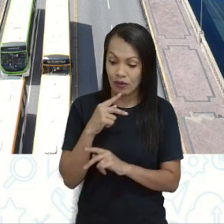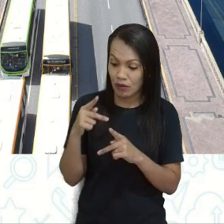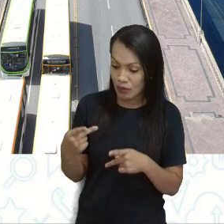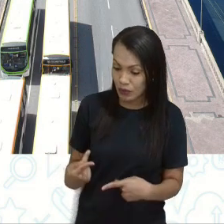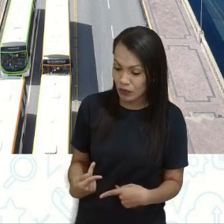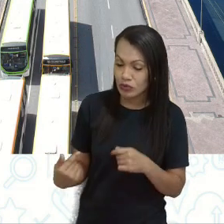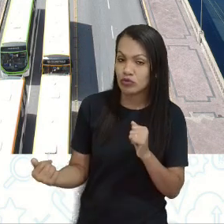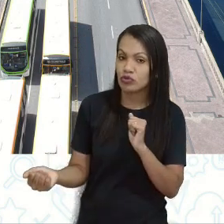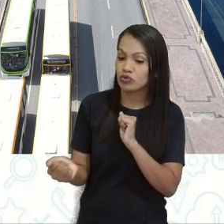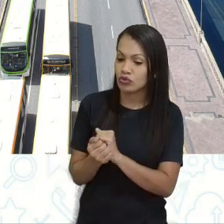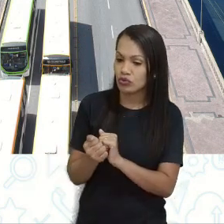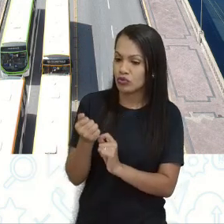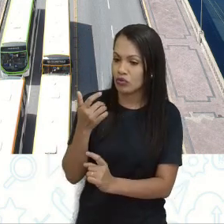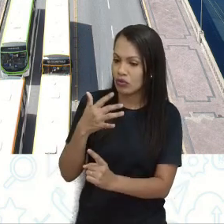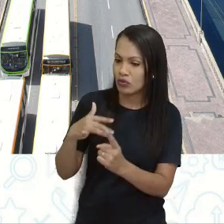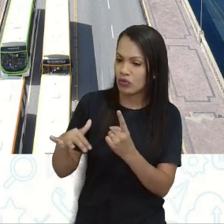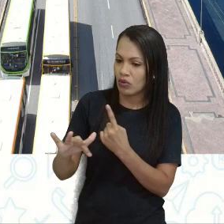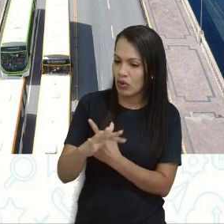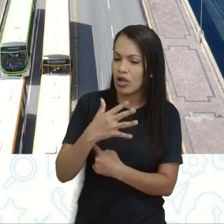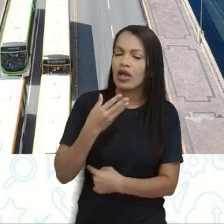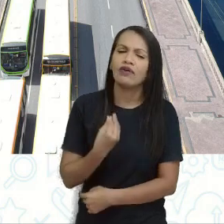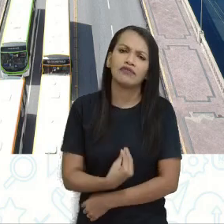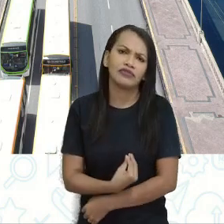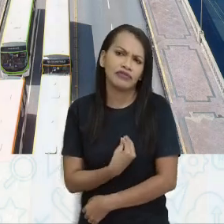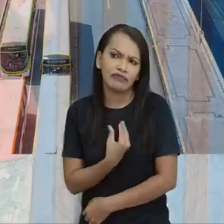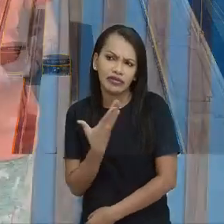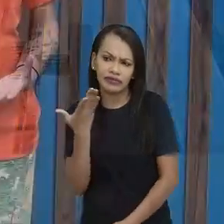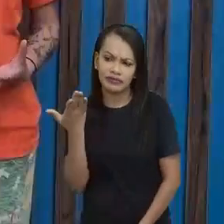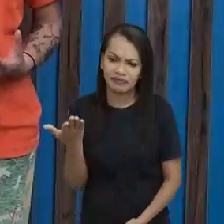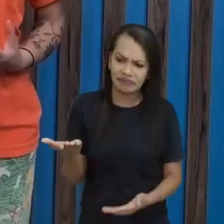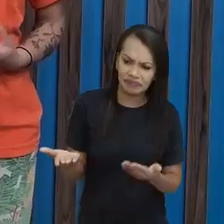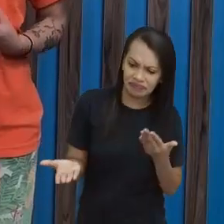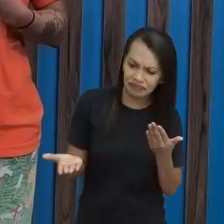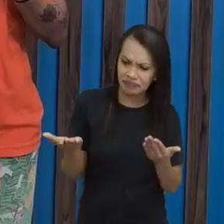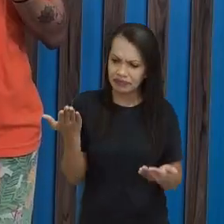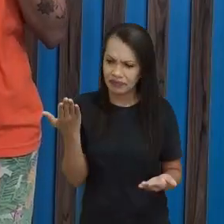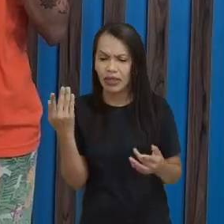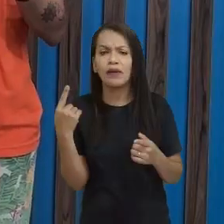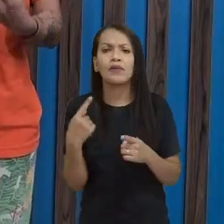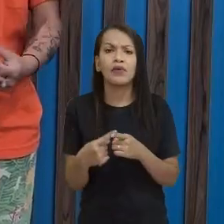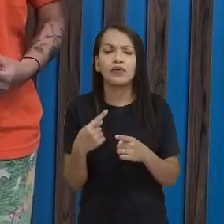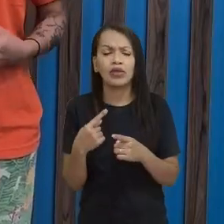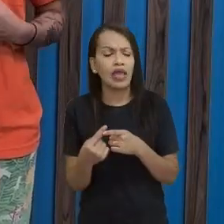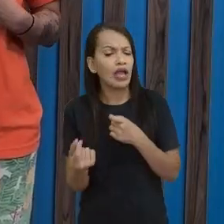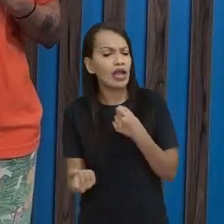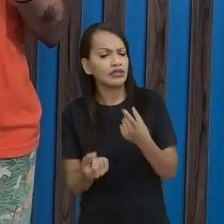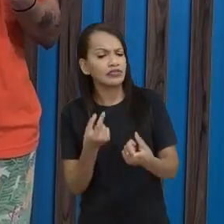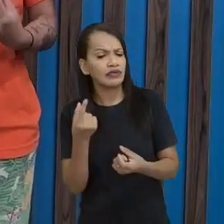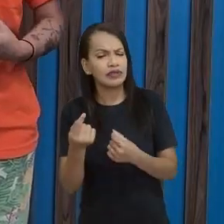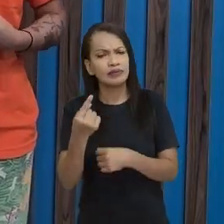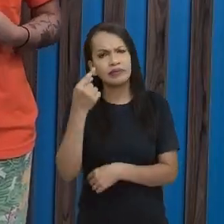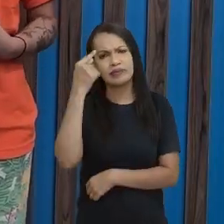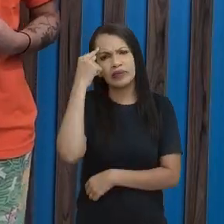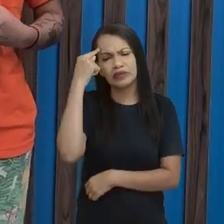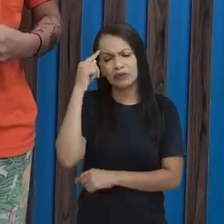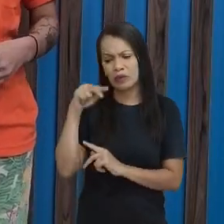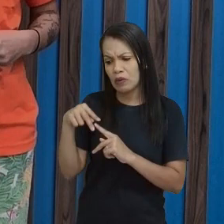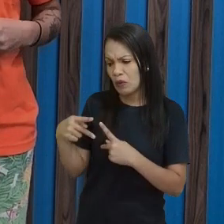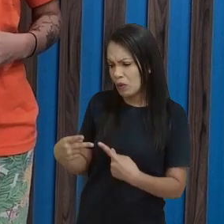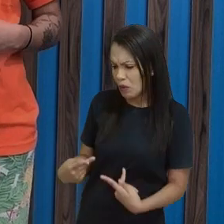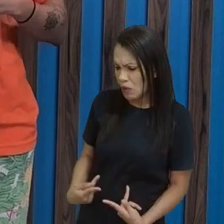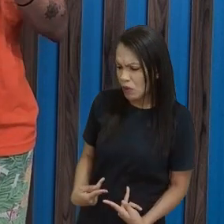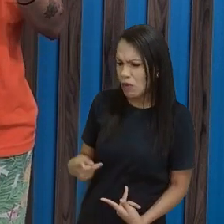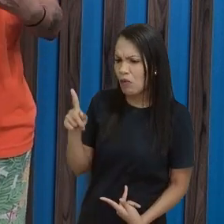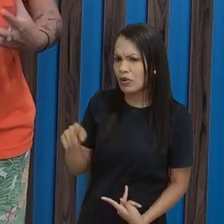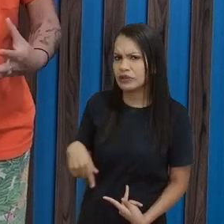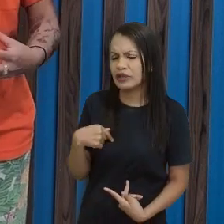meio ambiente, estejam ali vivendo equilibrados, em harmonia, né, porque muitas vezes a gente pensa nesse ser humano como